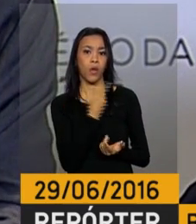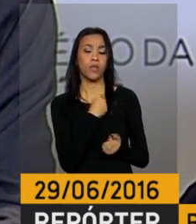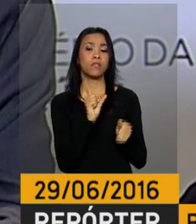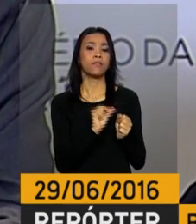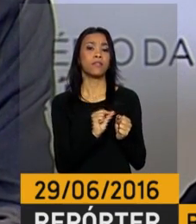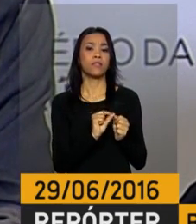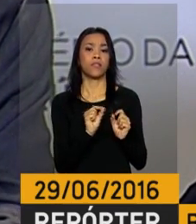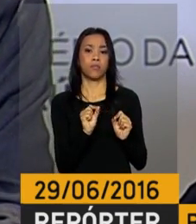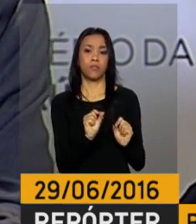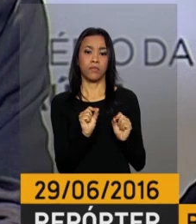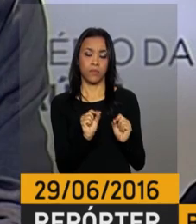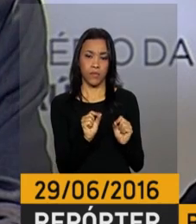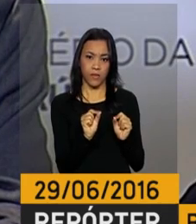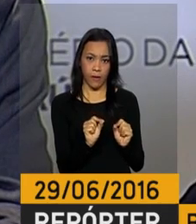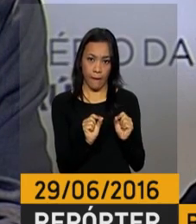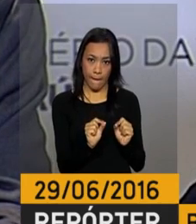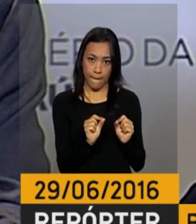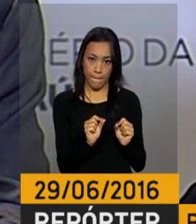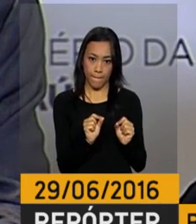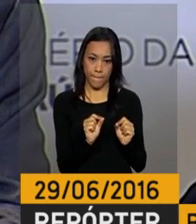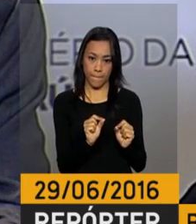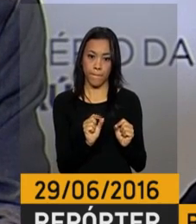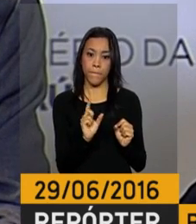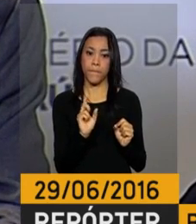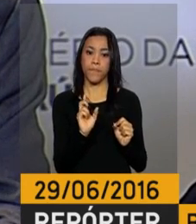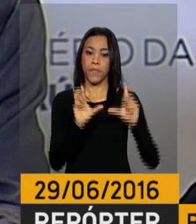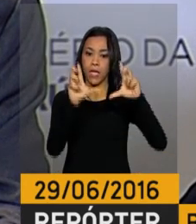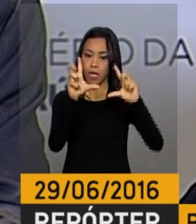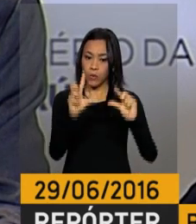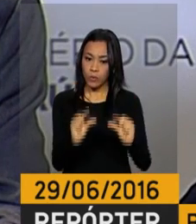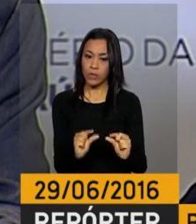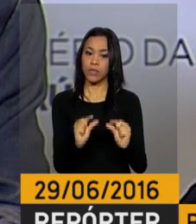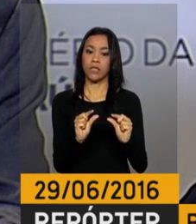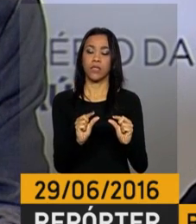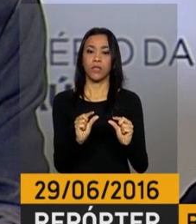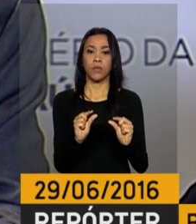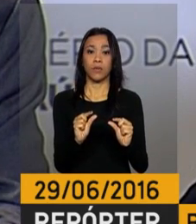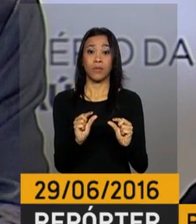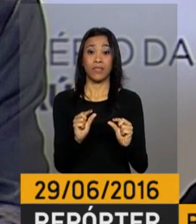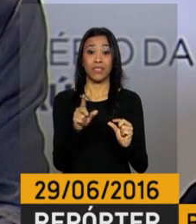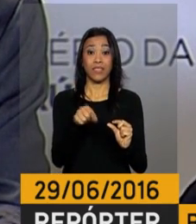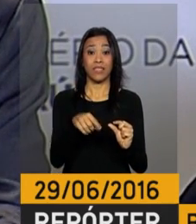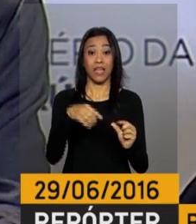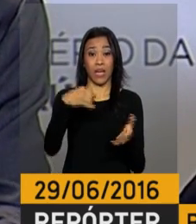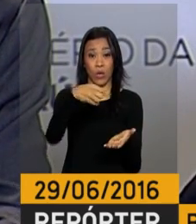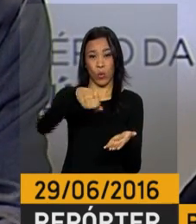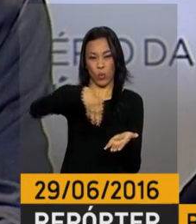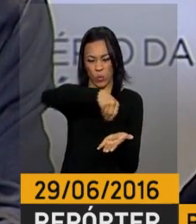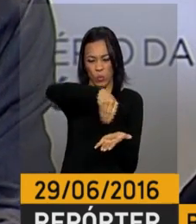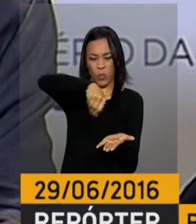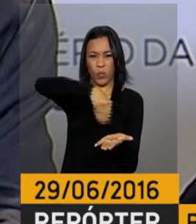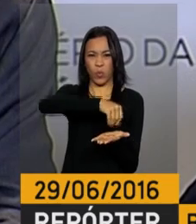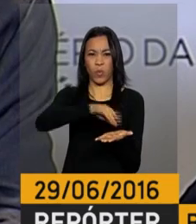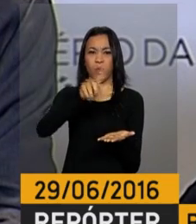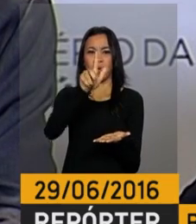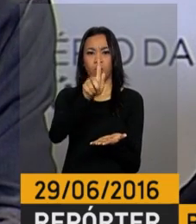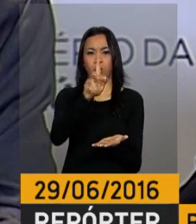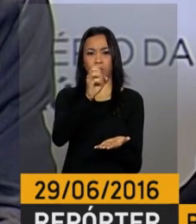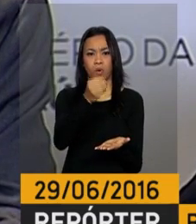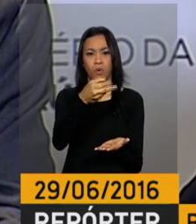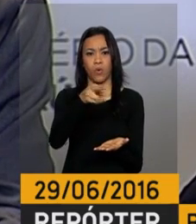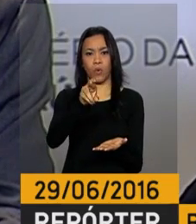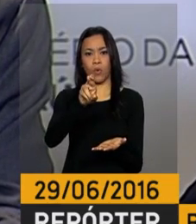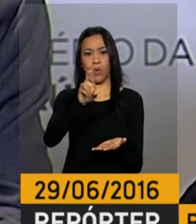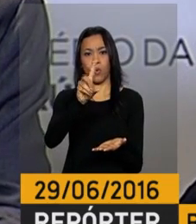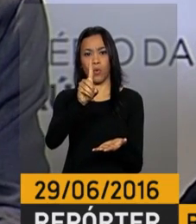o a redução da gordura trans fabricada produzida Não em